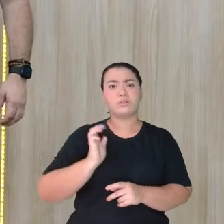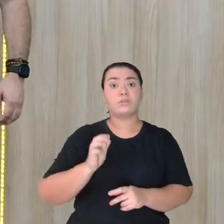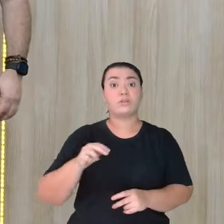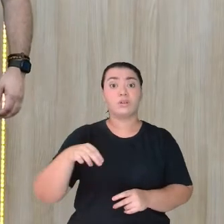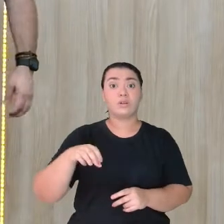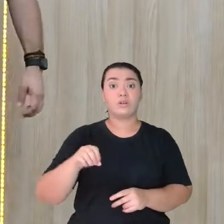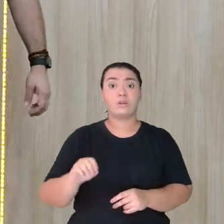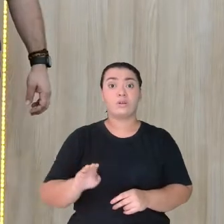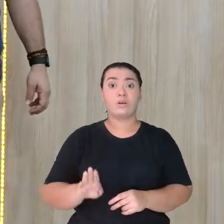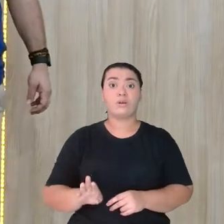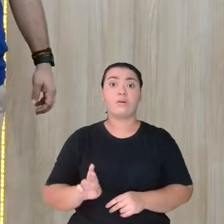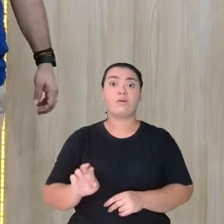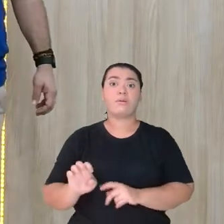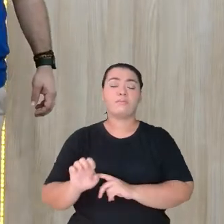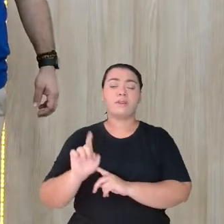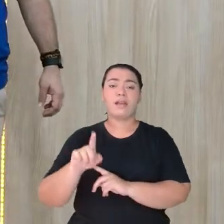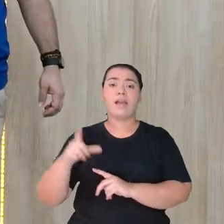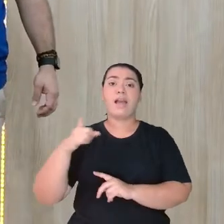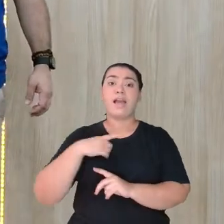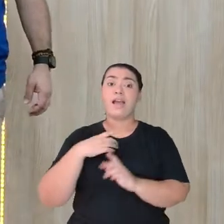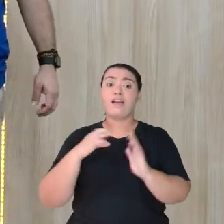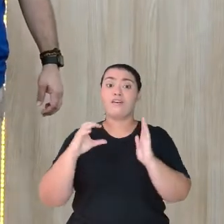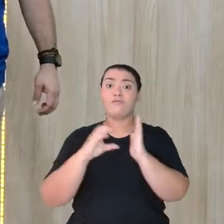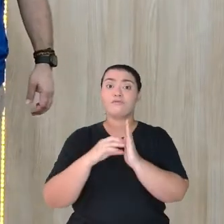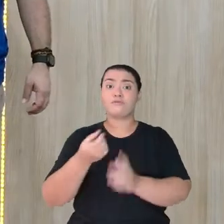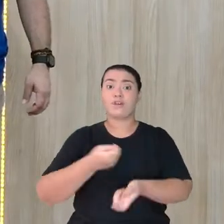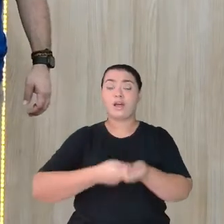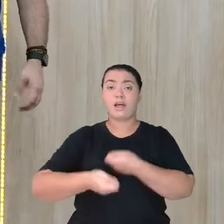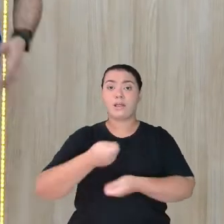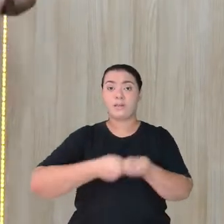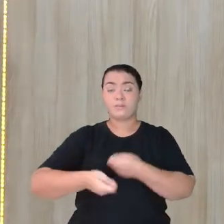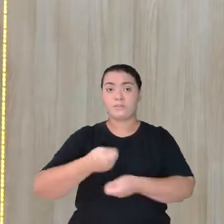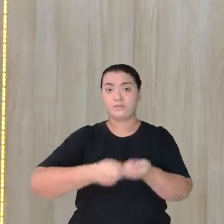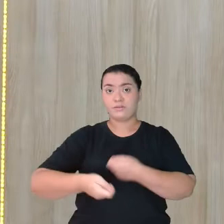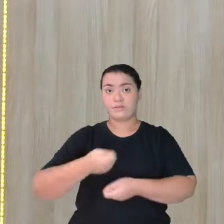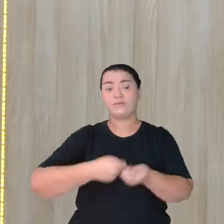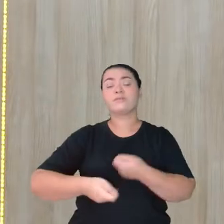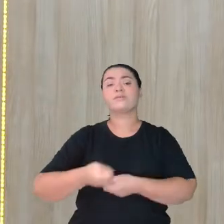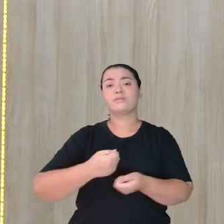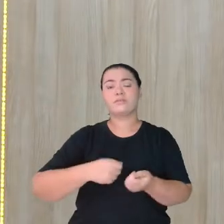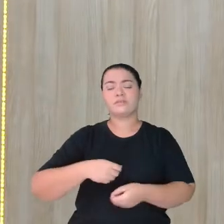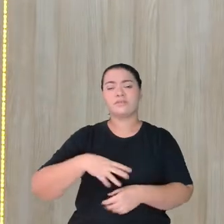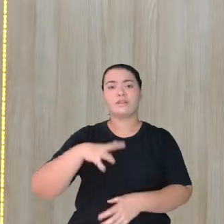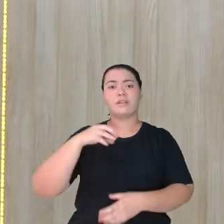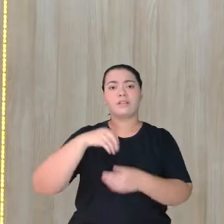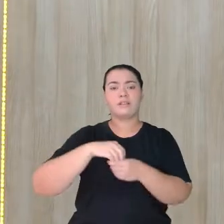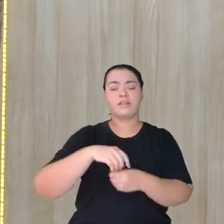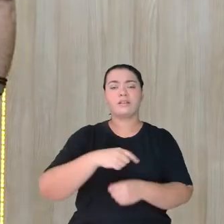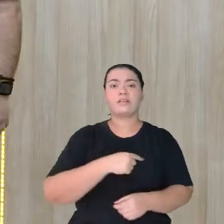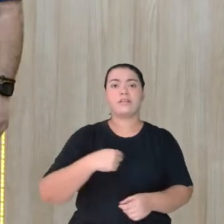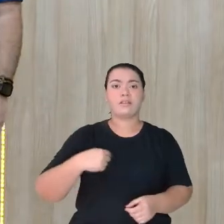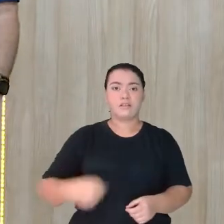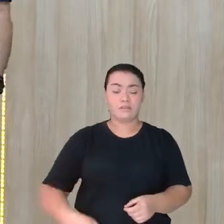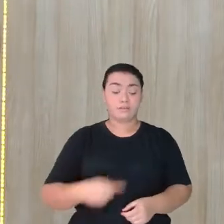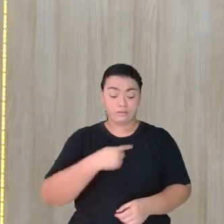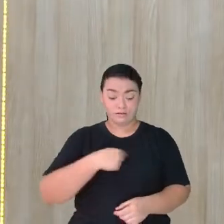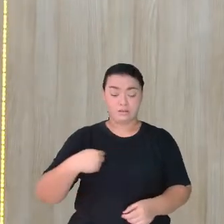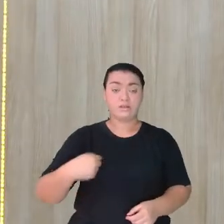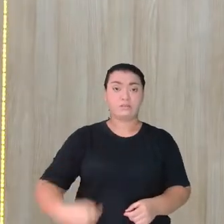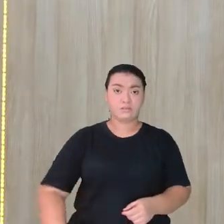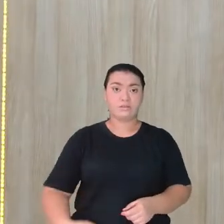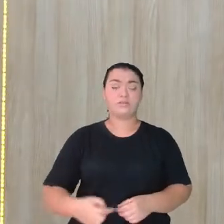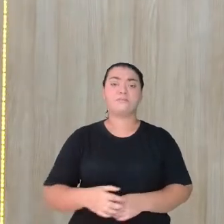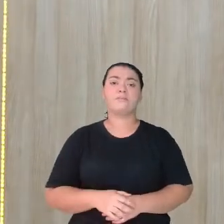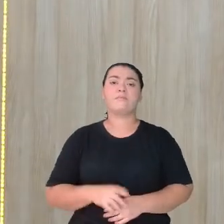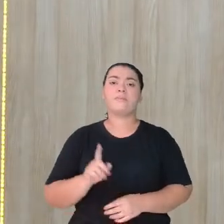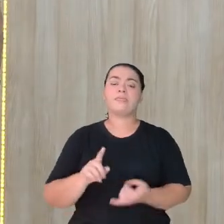eles ocupavam funções administrativas no território, né, da China. Então, veja, eles